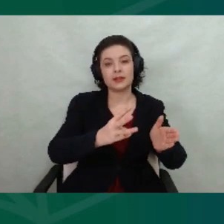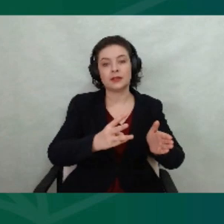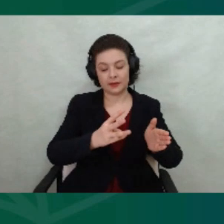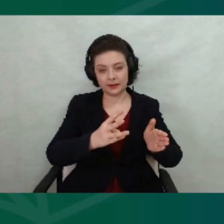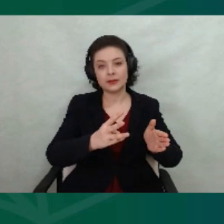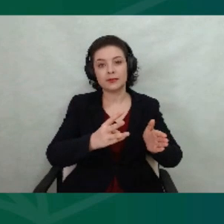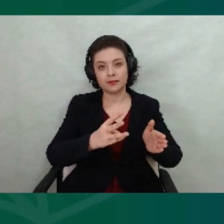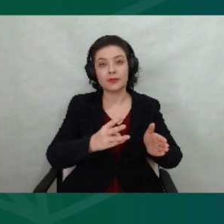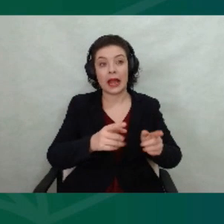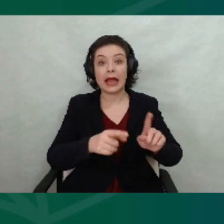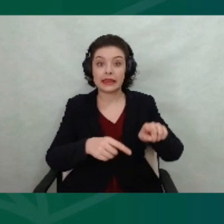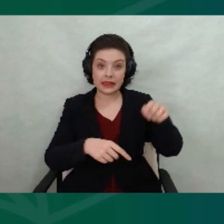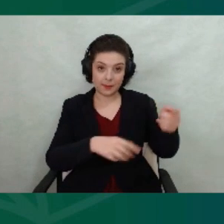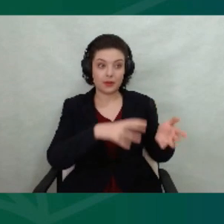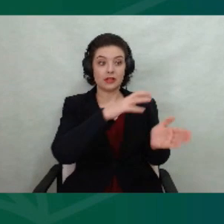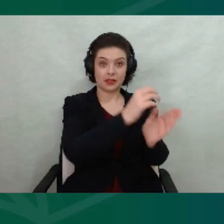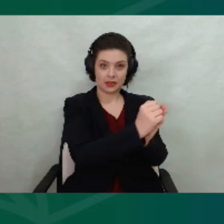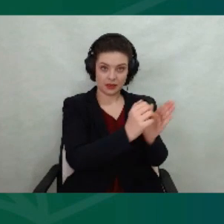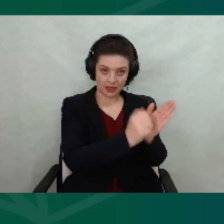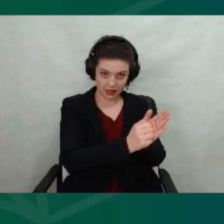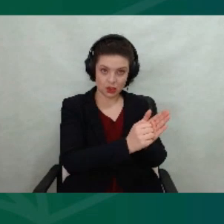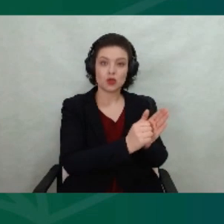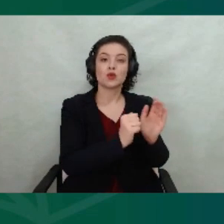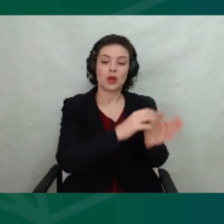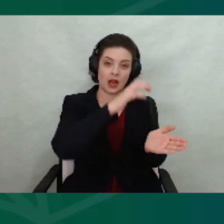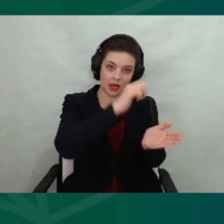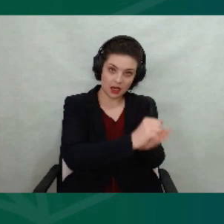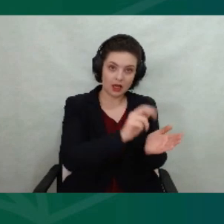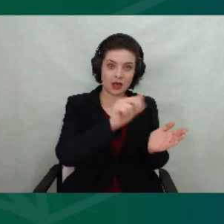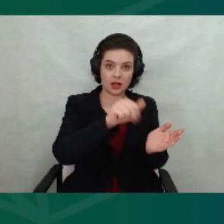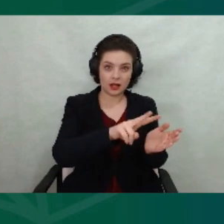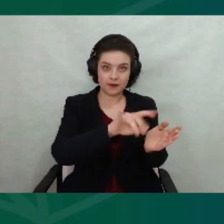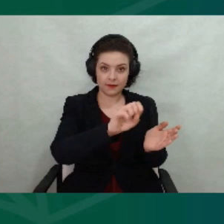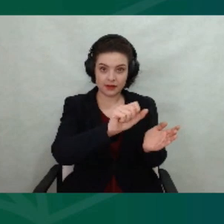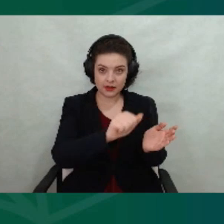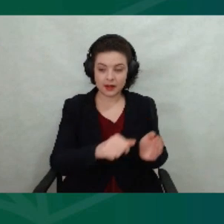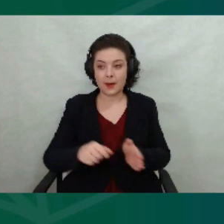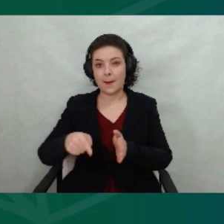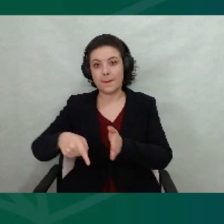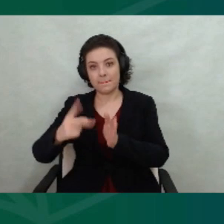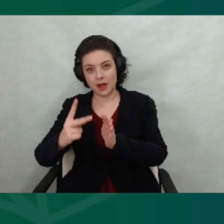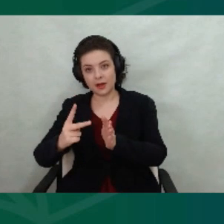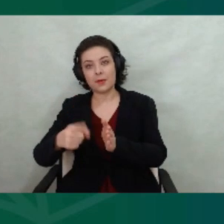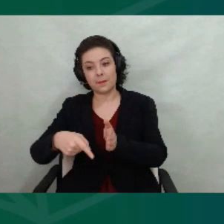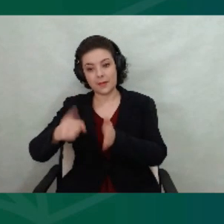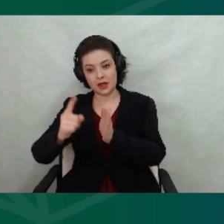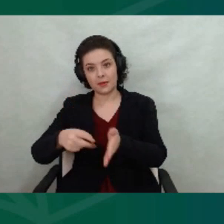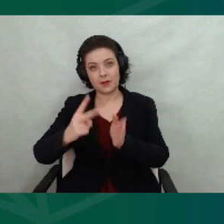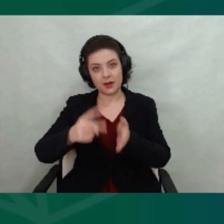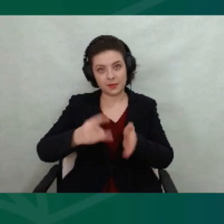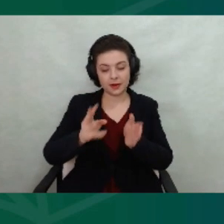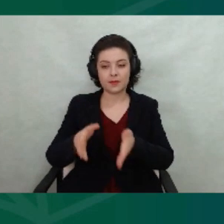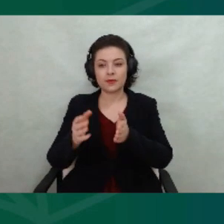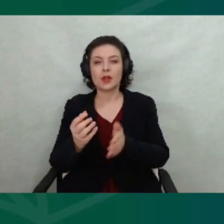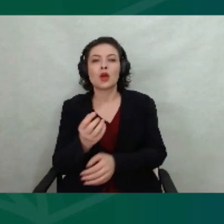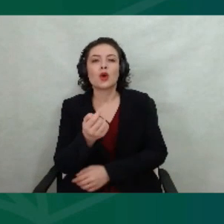do registro do licenciamento. Então, nas primeiras fases, fase 1, pequeno número de participantes,